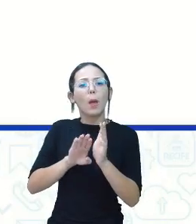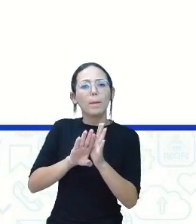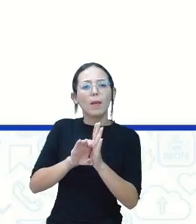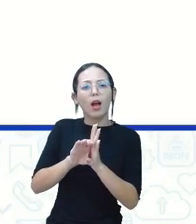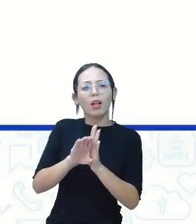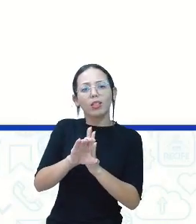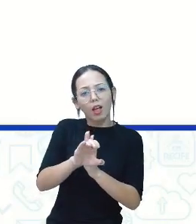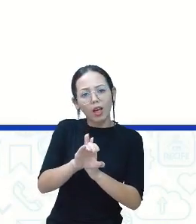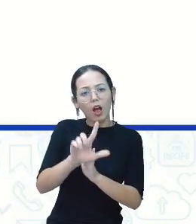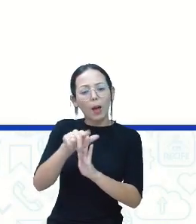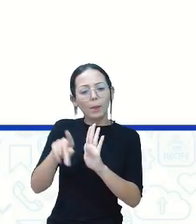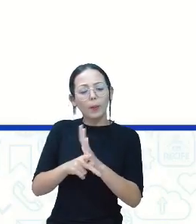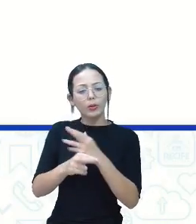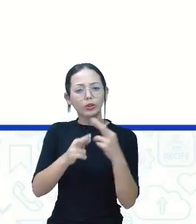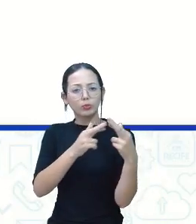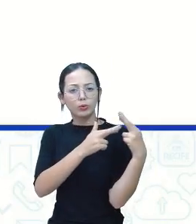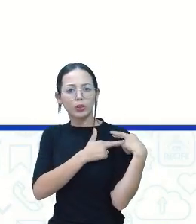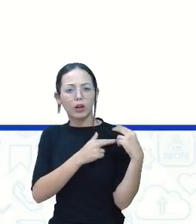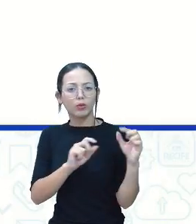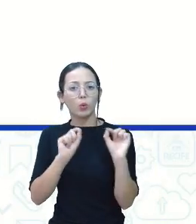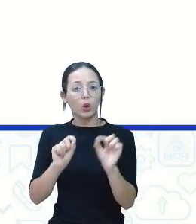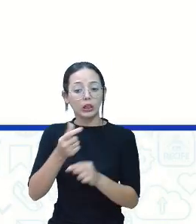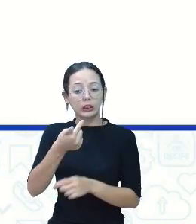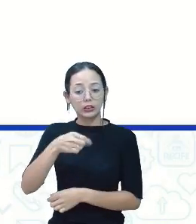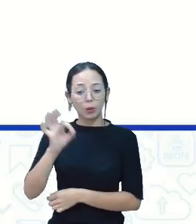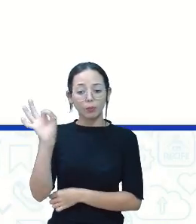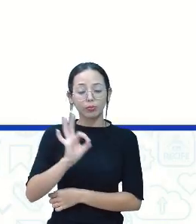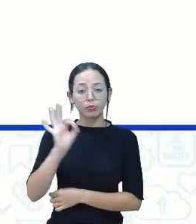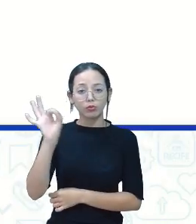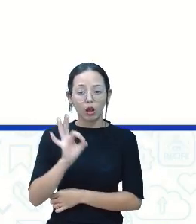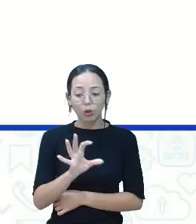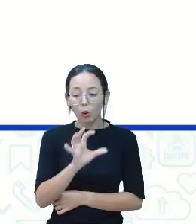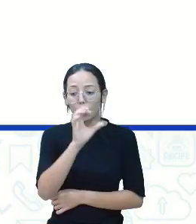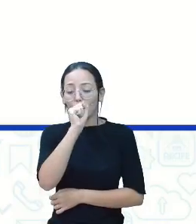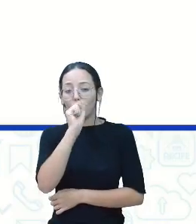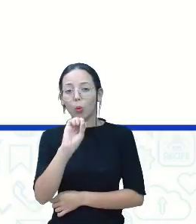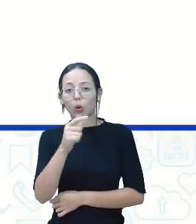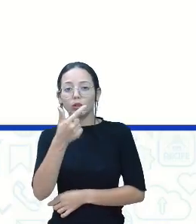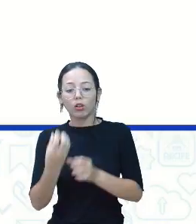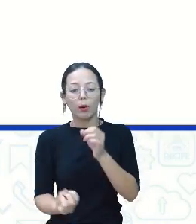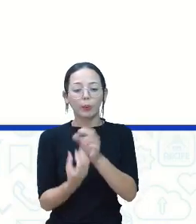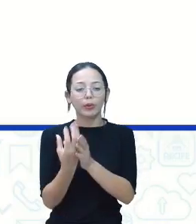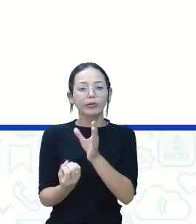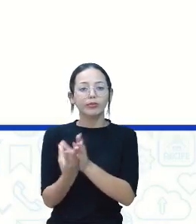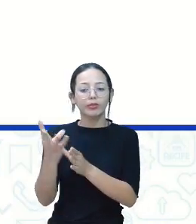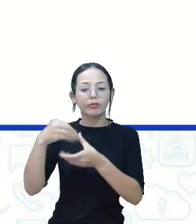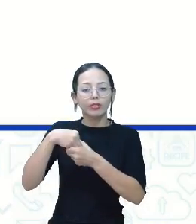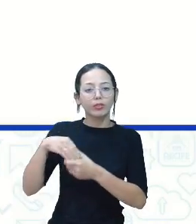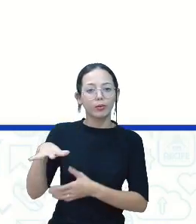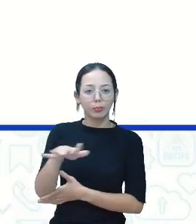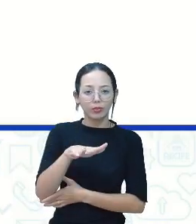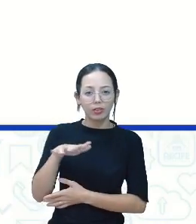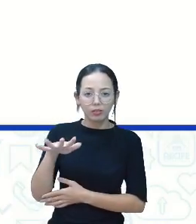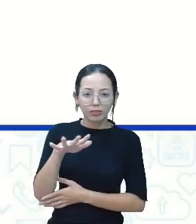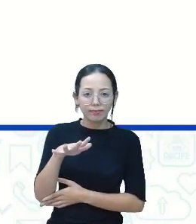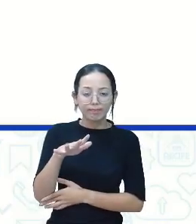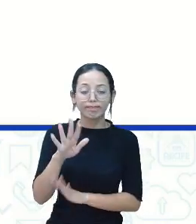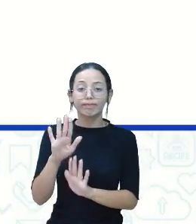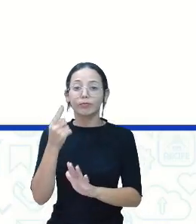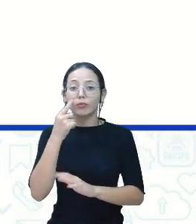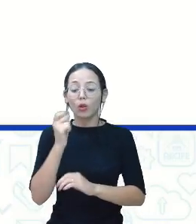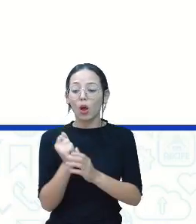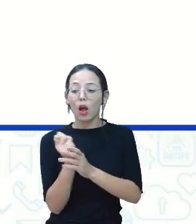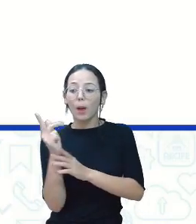cianobactérias. Elas são responsáveis por cerca de 70% do oxigênio produzido no ambiente. As